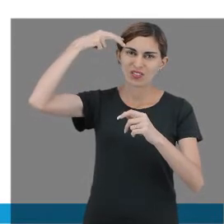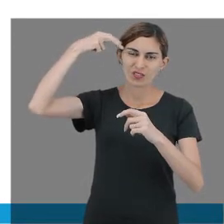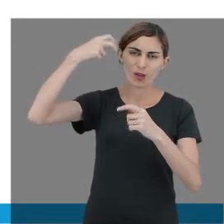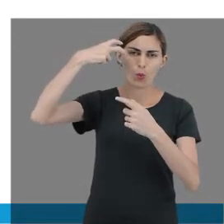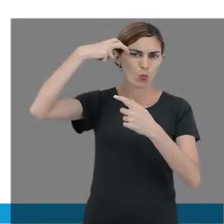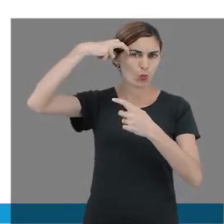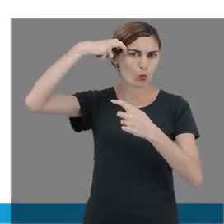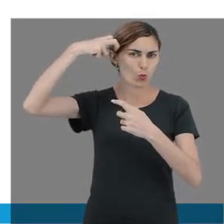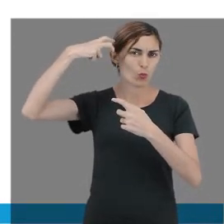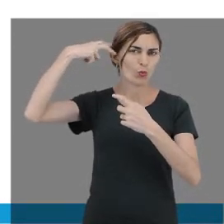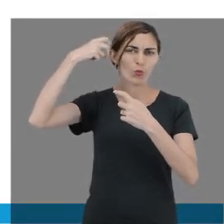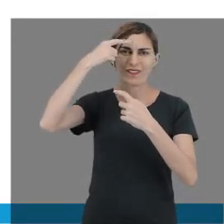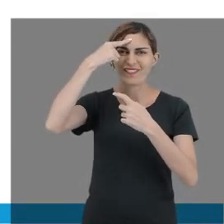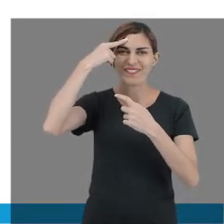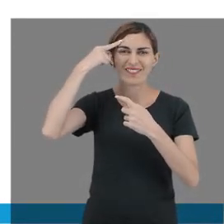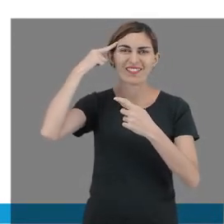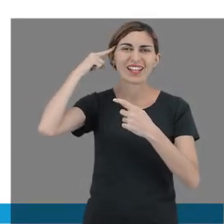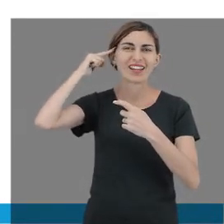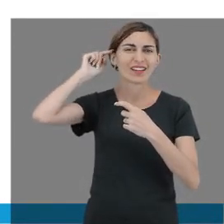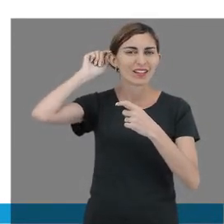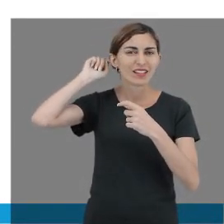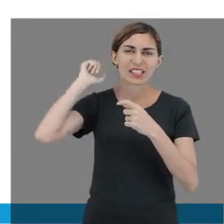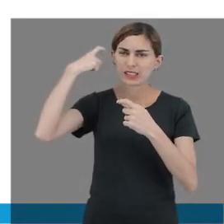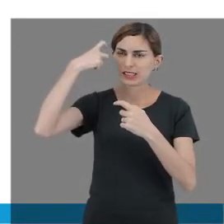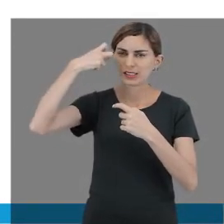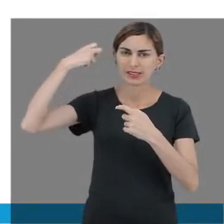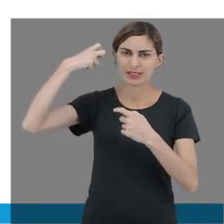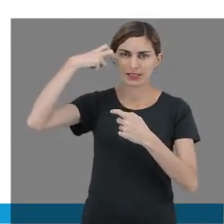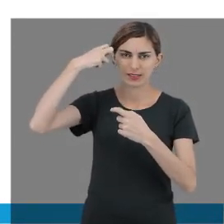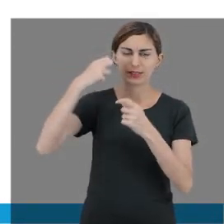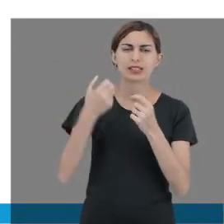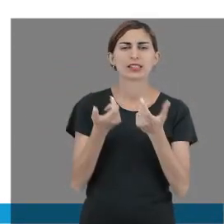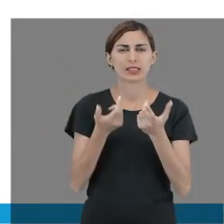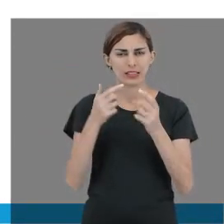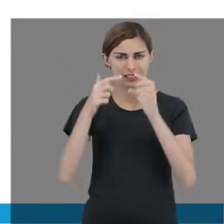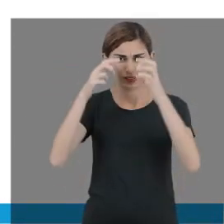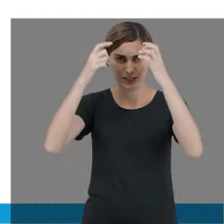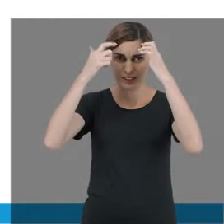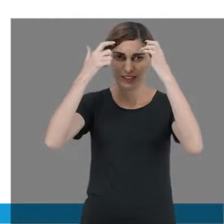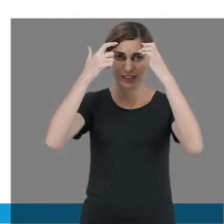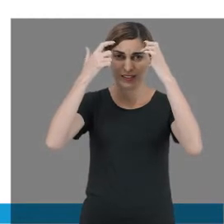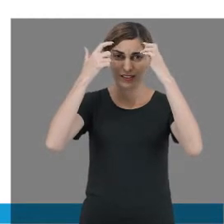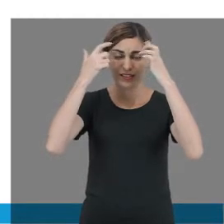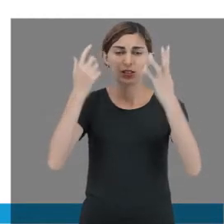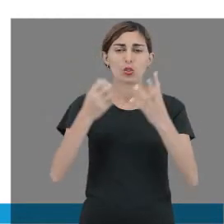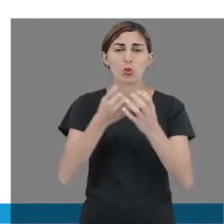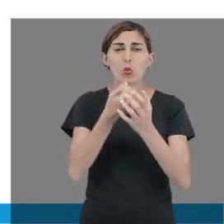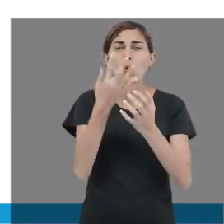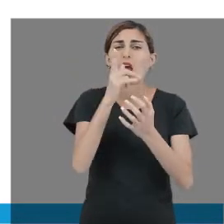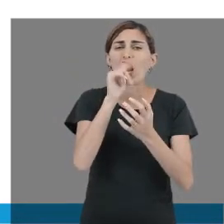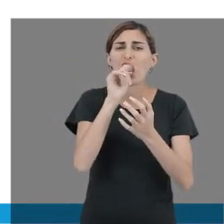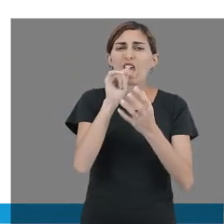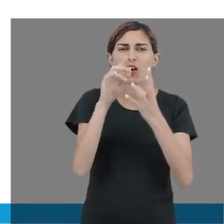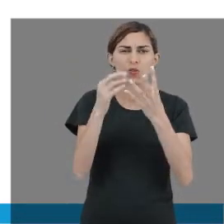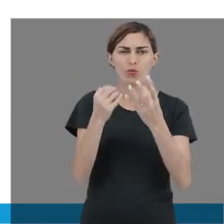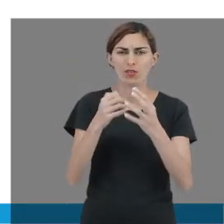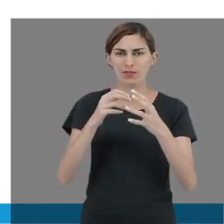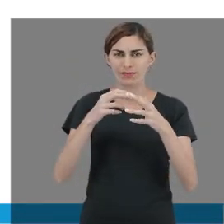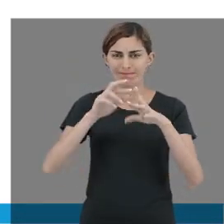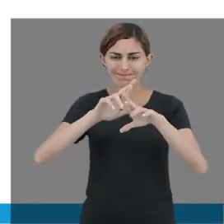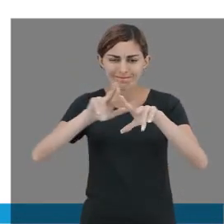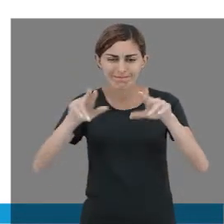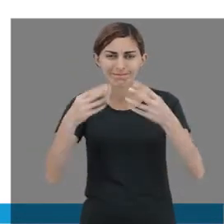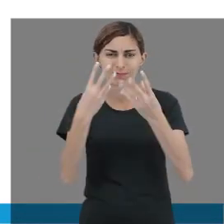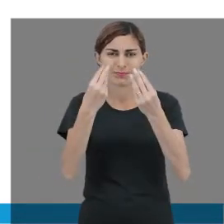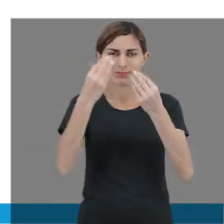aqui o tecido cerebral, que estava praticamente colado aqui no crânio, pela quantidade de líquido muito grande. E isso piora o quadro neurológico,